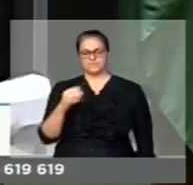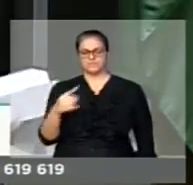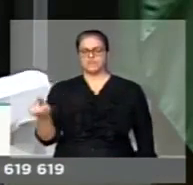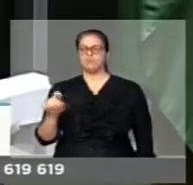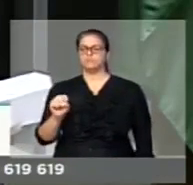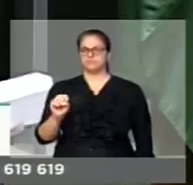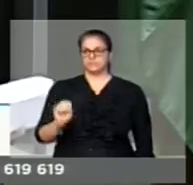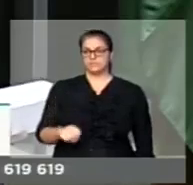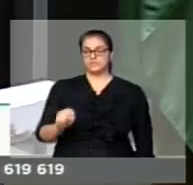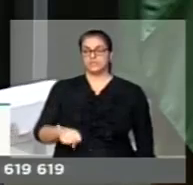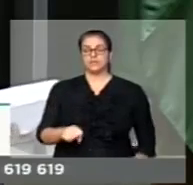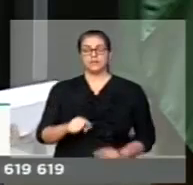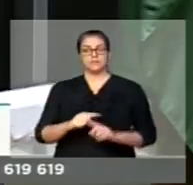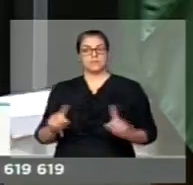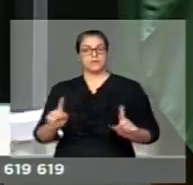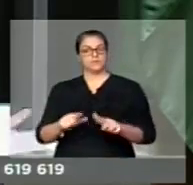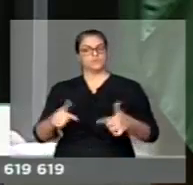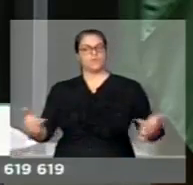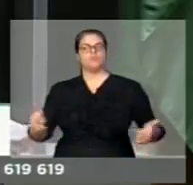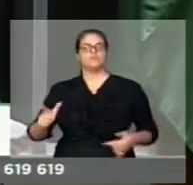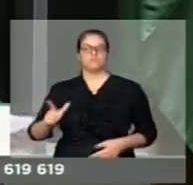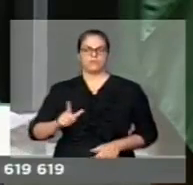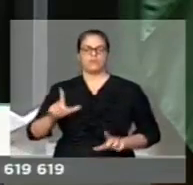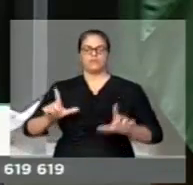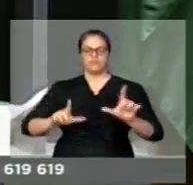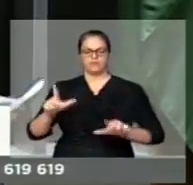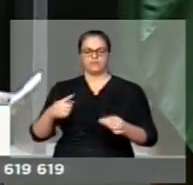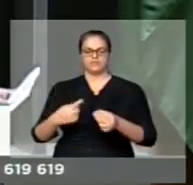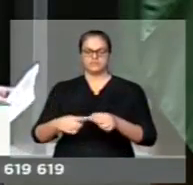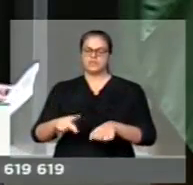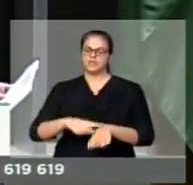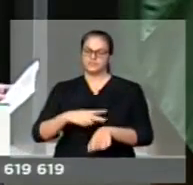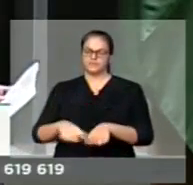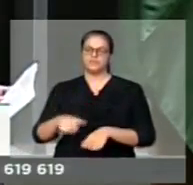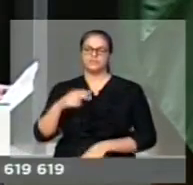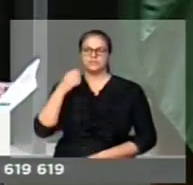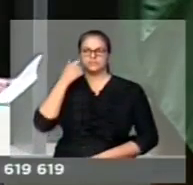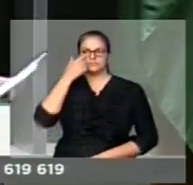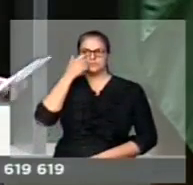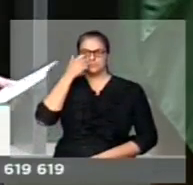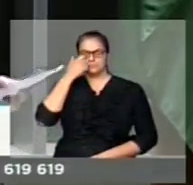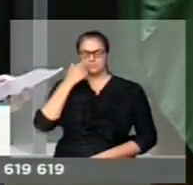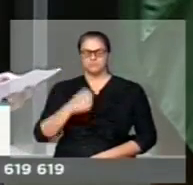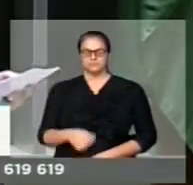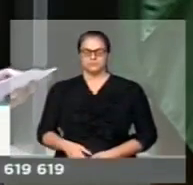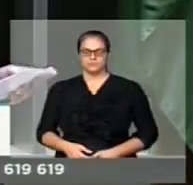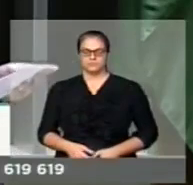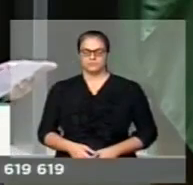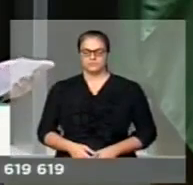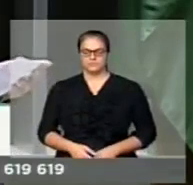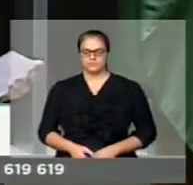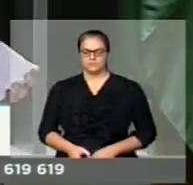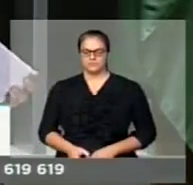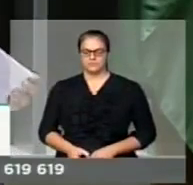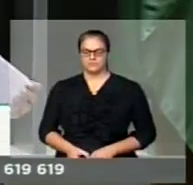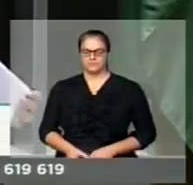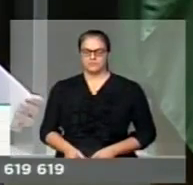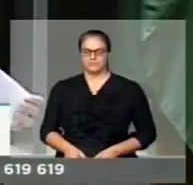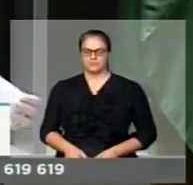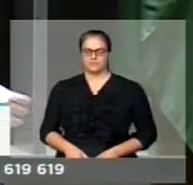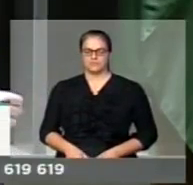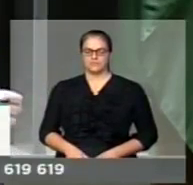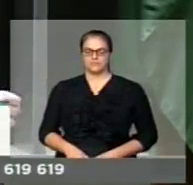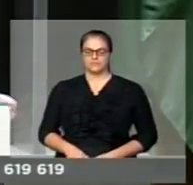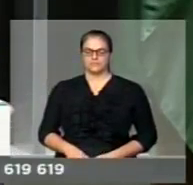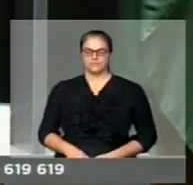as TVs, como a TV Cidade Verde, dando espaço. E aqui eu quero homenagear a todos